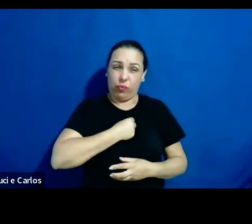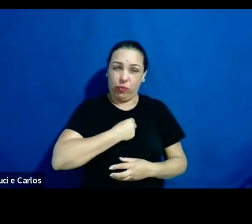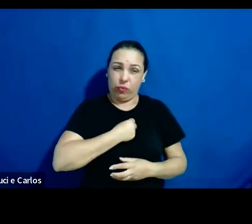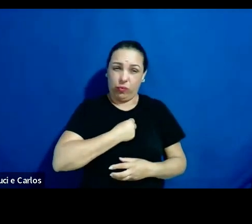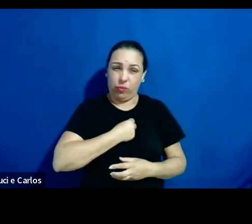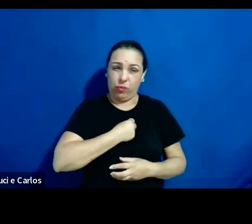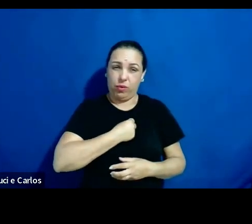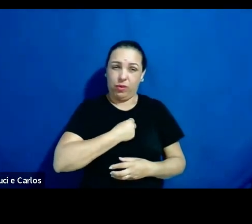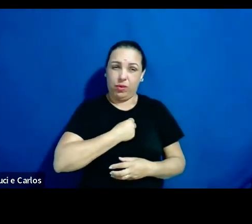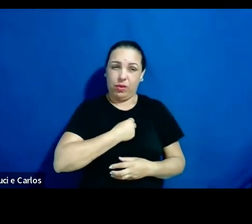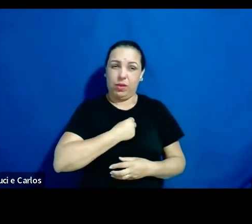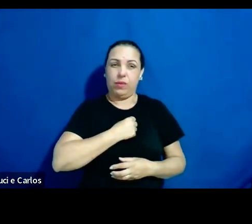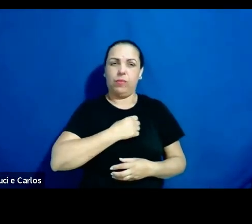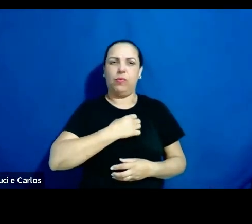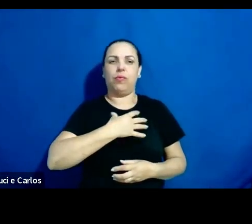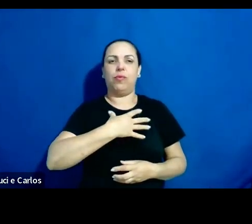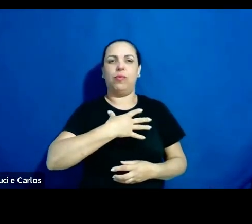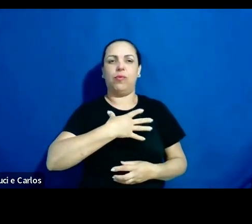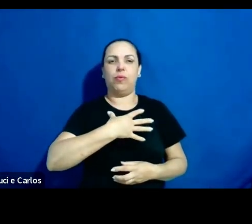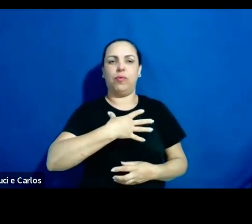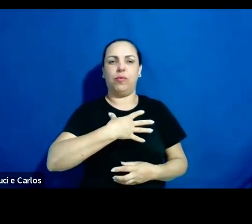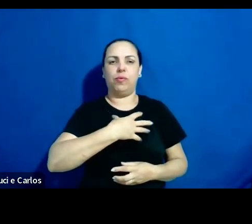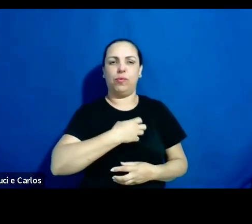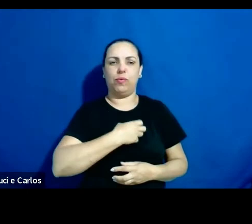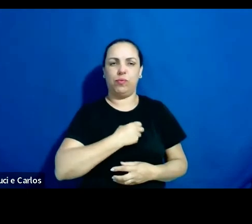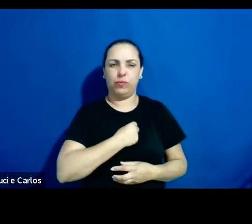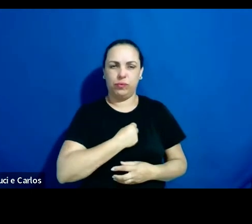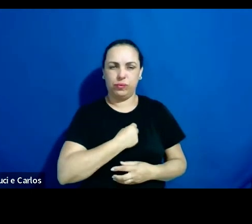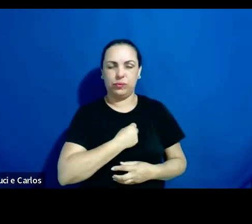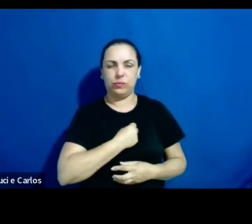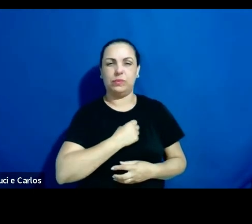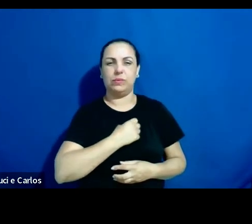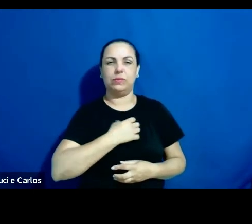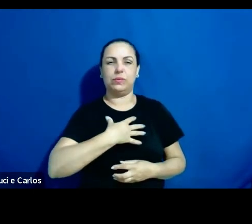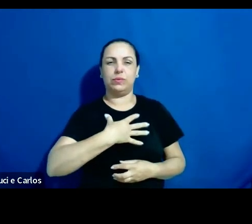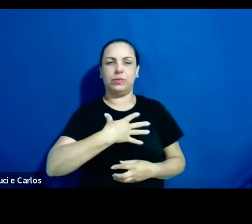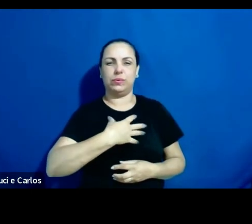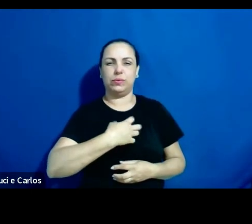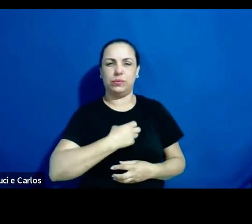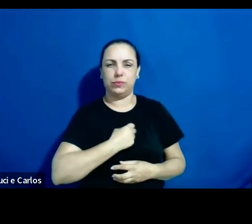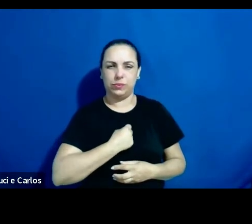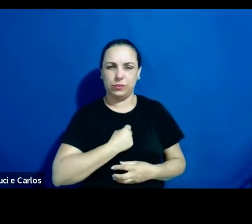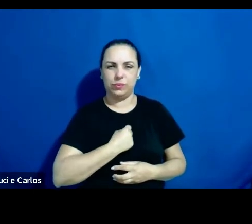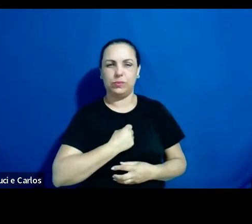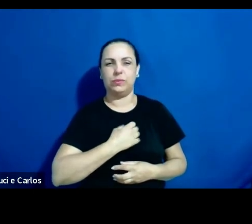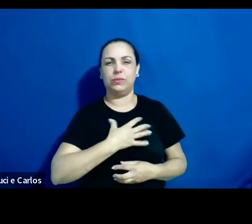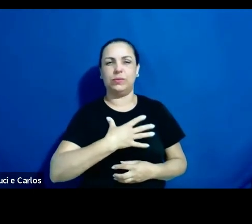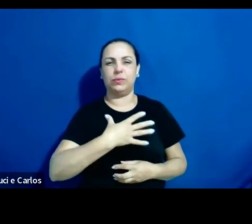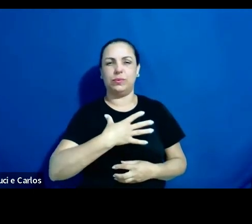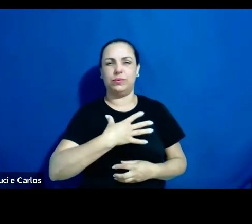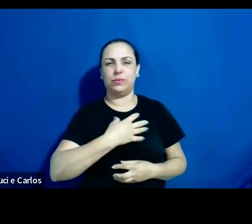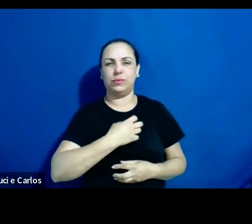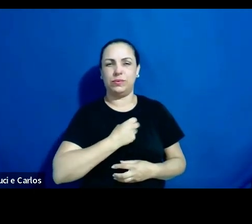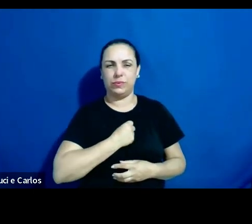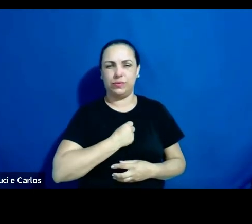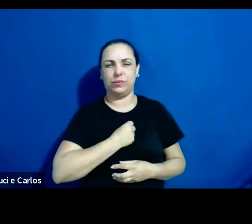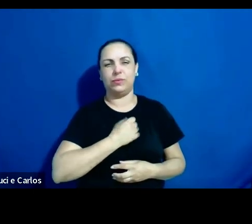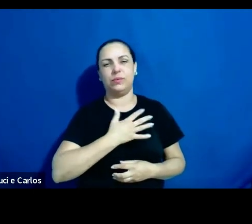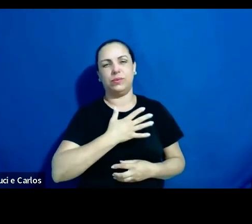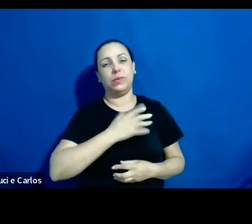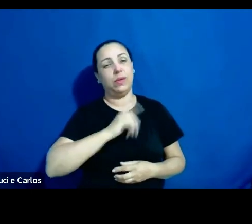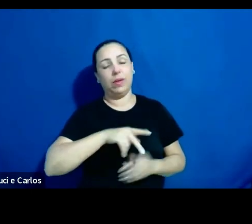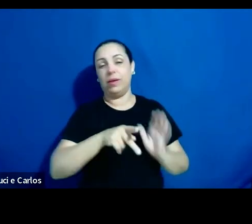pum, e o de dilatação, diástole, pum, pum, pum, pum, pum,